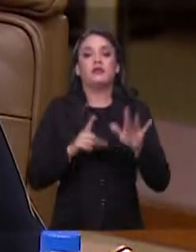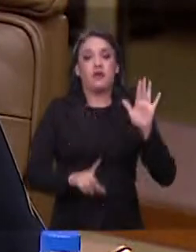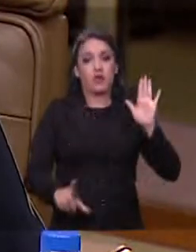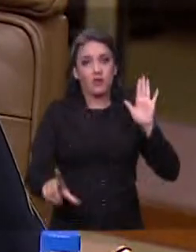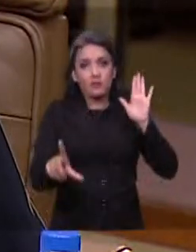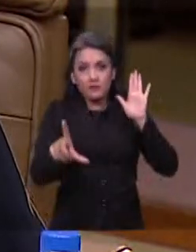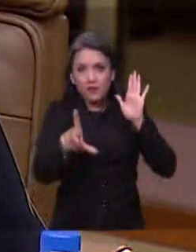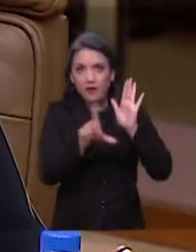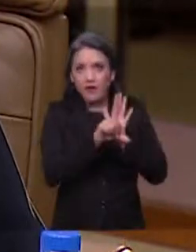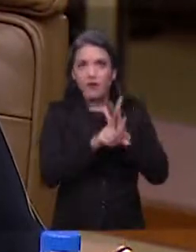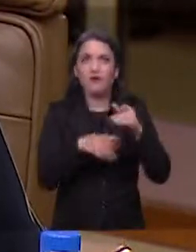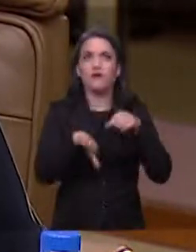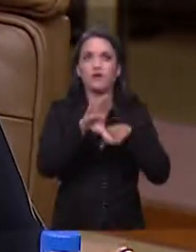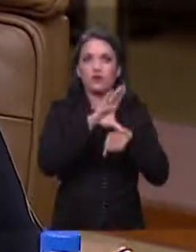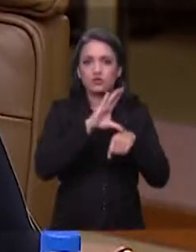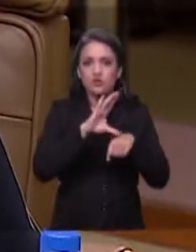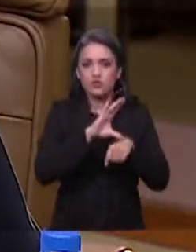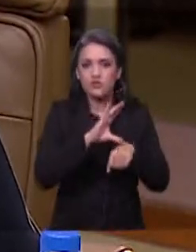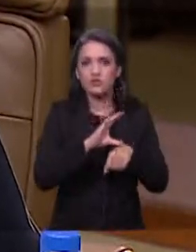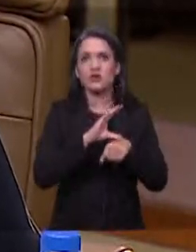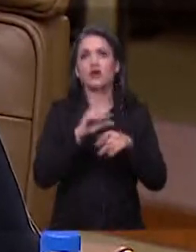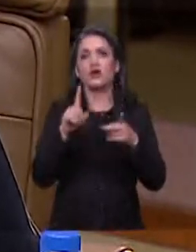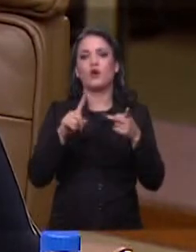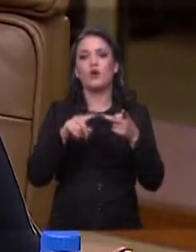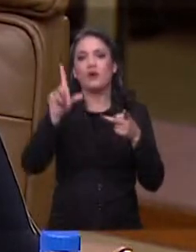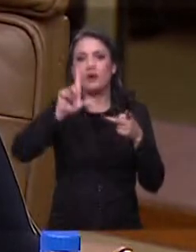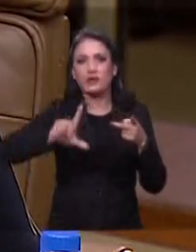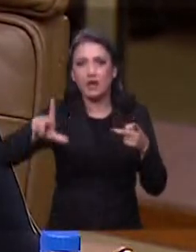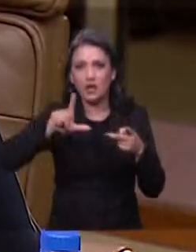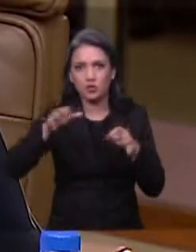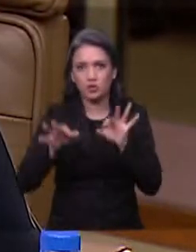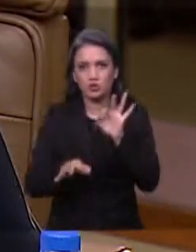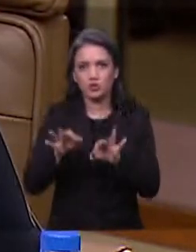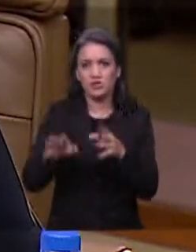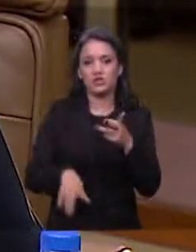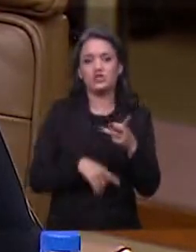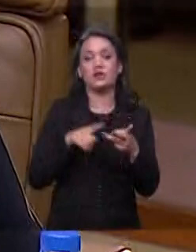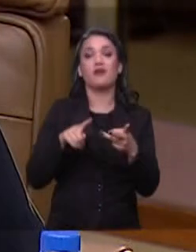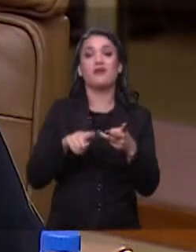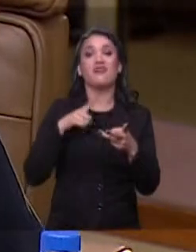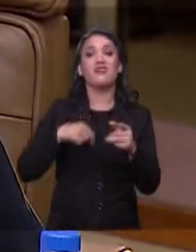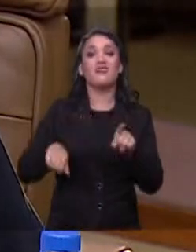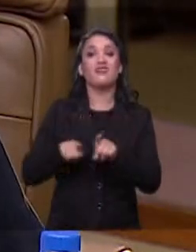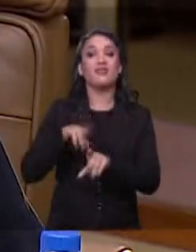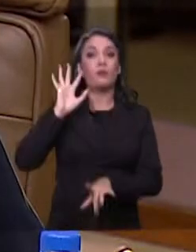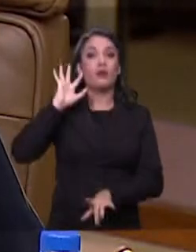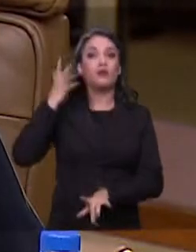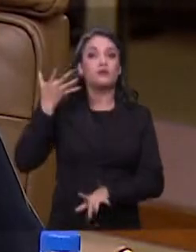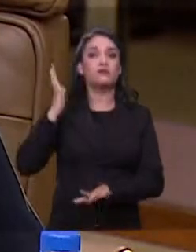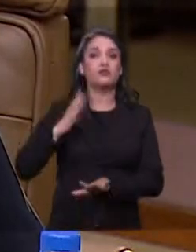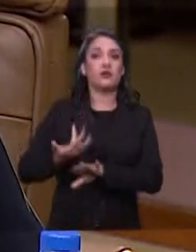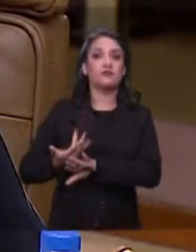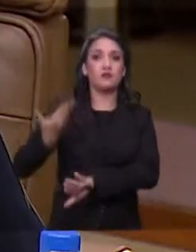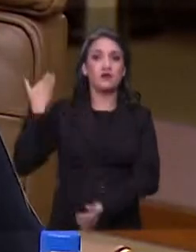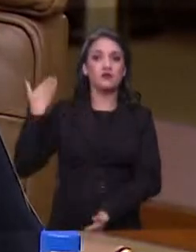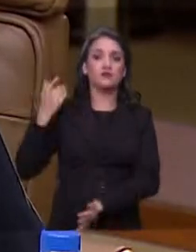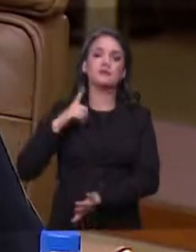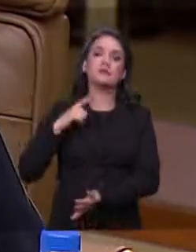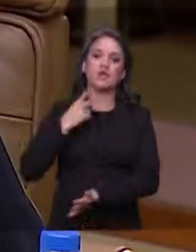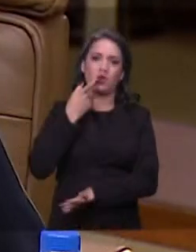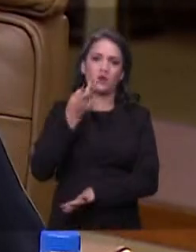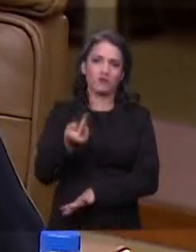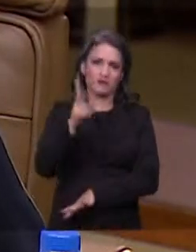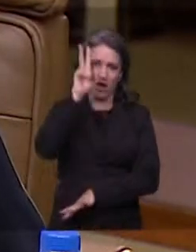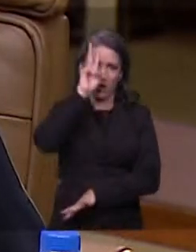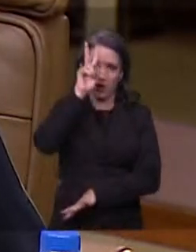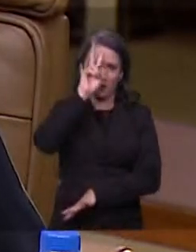legal, do fundamento na literatura jurídica, há precedentes e me permito reiterar um